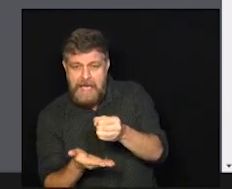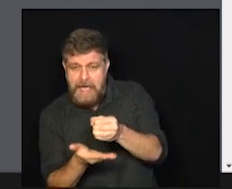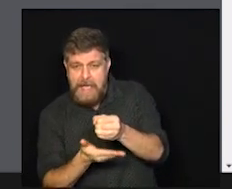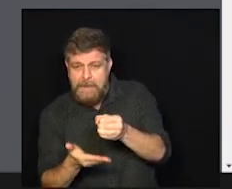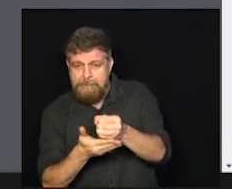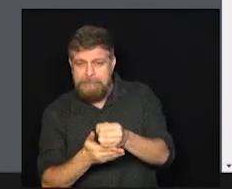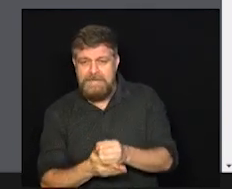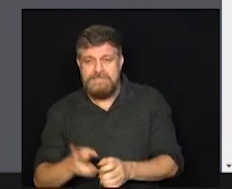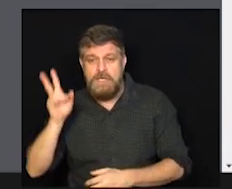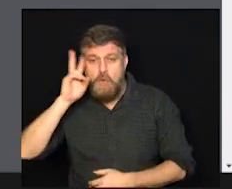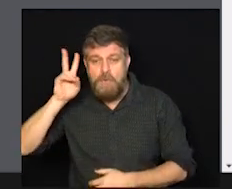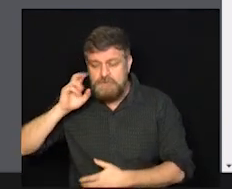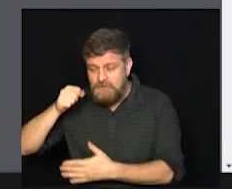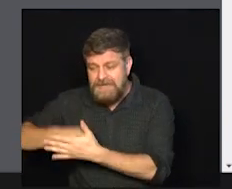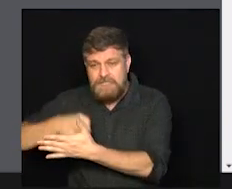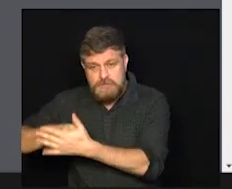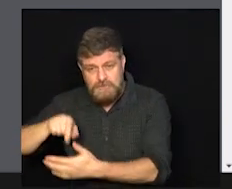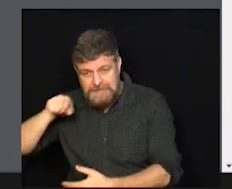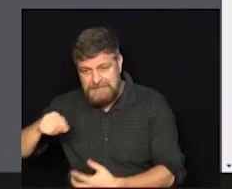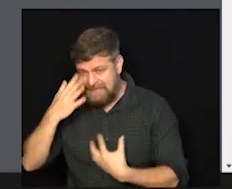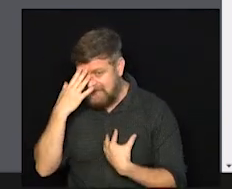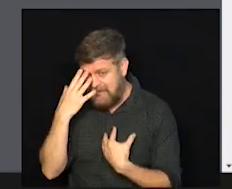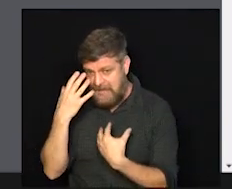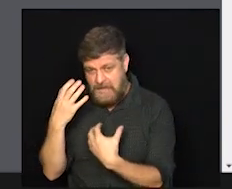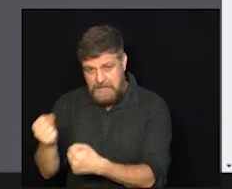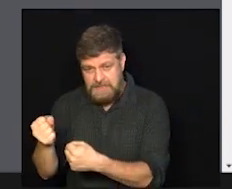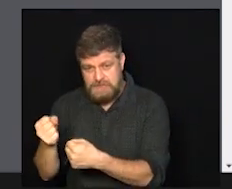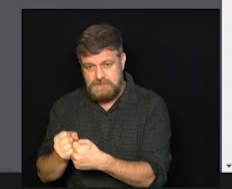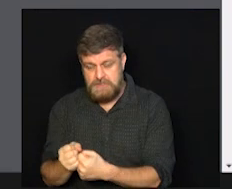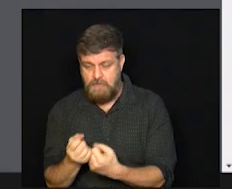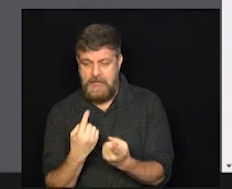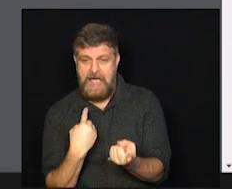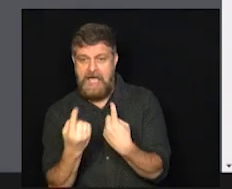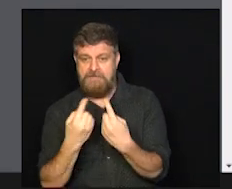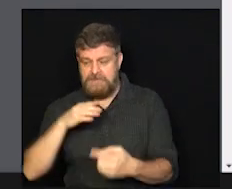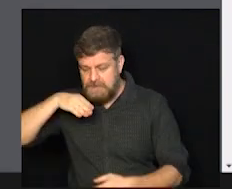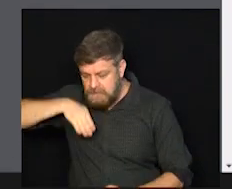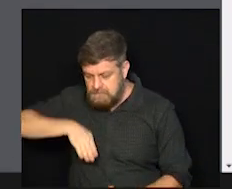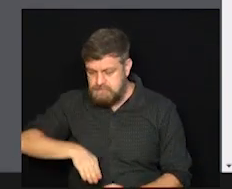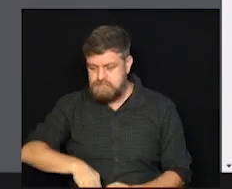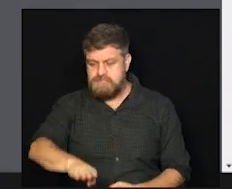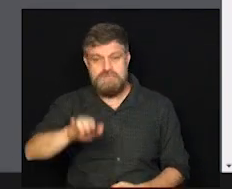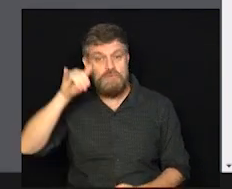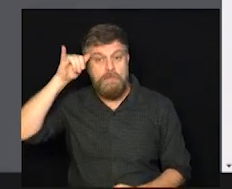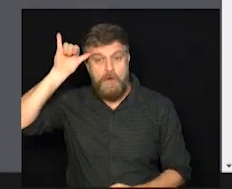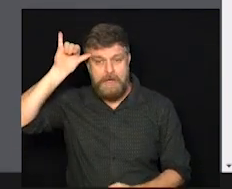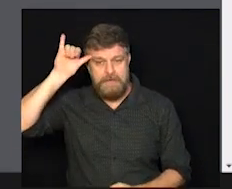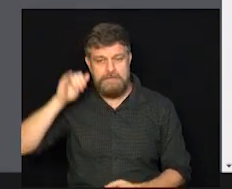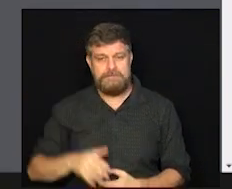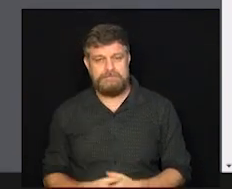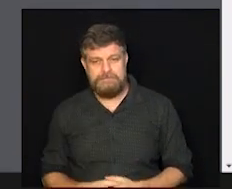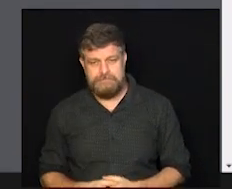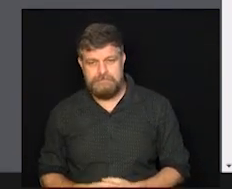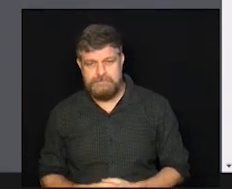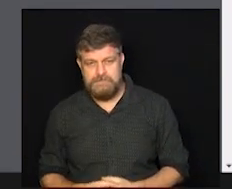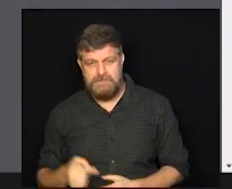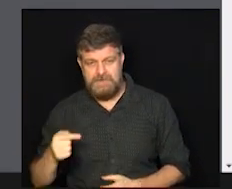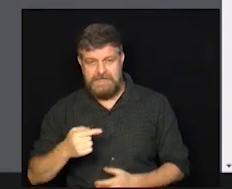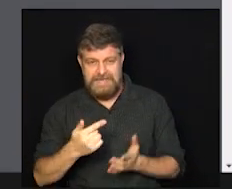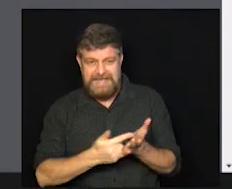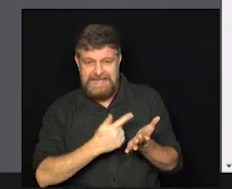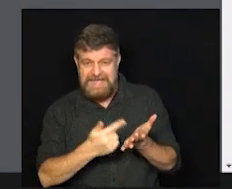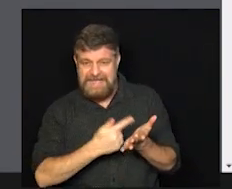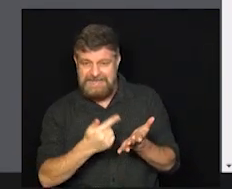de lutas e religiosidade da região às margens da João Bosco do Lope. E é interessante porque esse livro, que